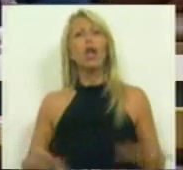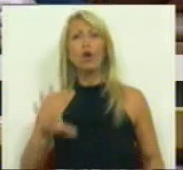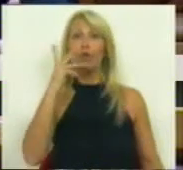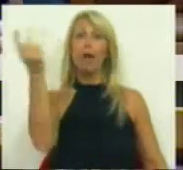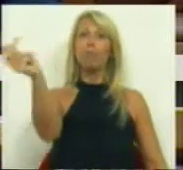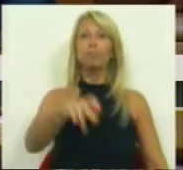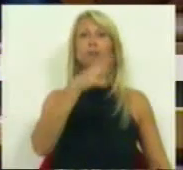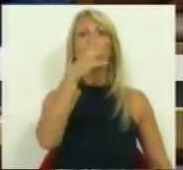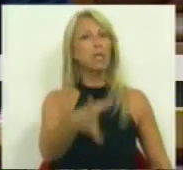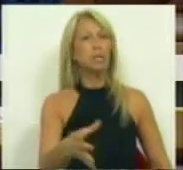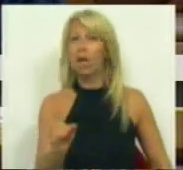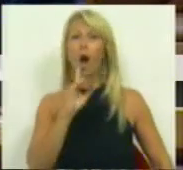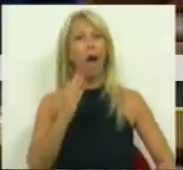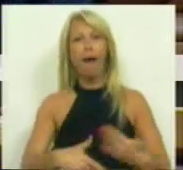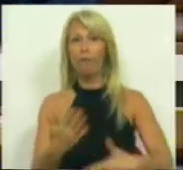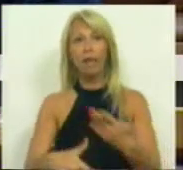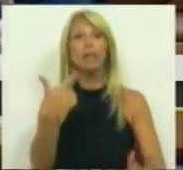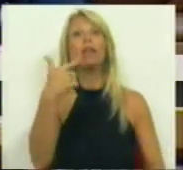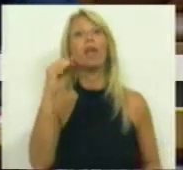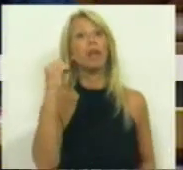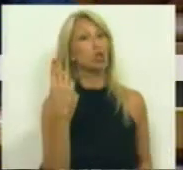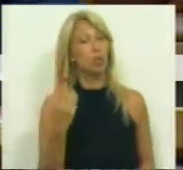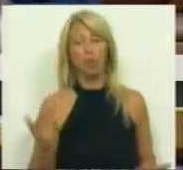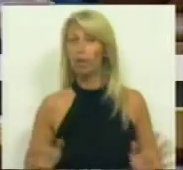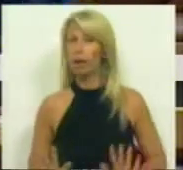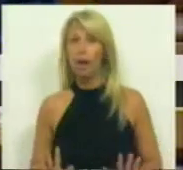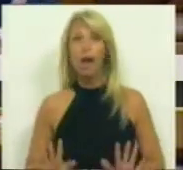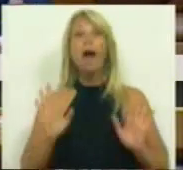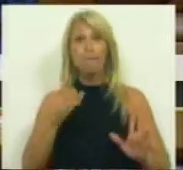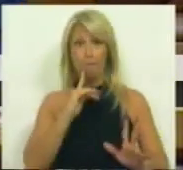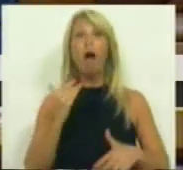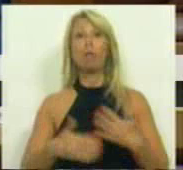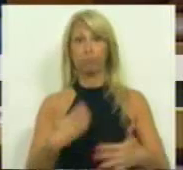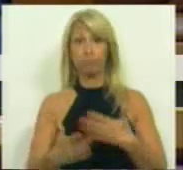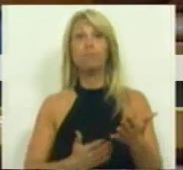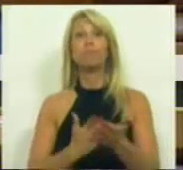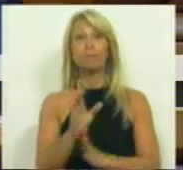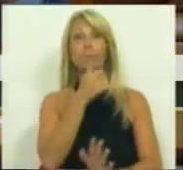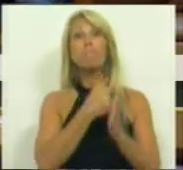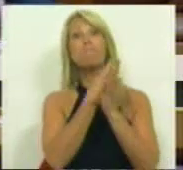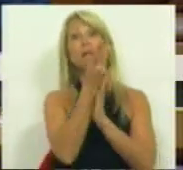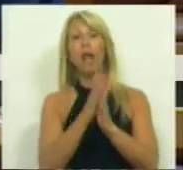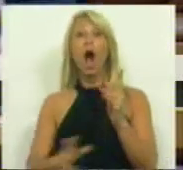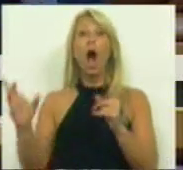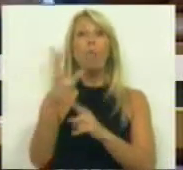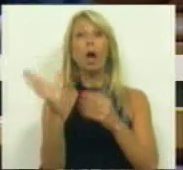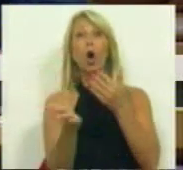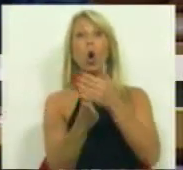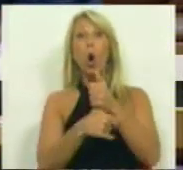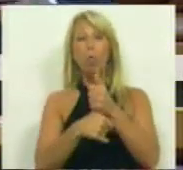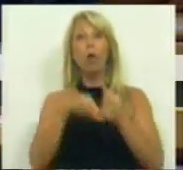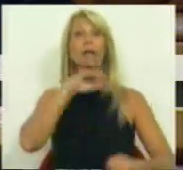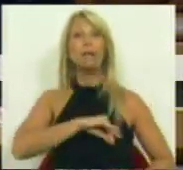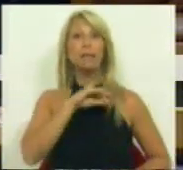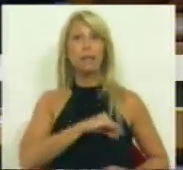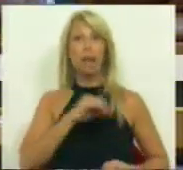não vão para a frente com a TSU, mas vão para a frente com medidas que aumentam ainda o roubo aos salários e às